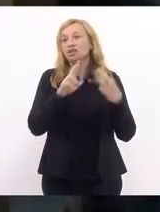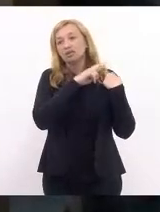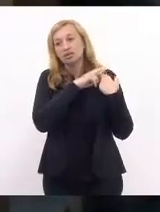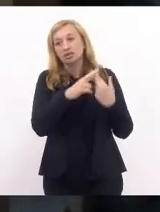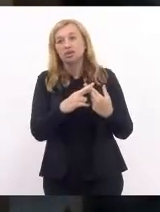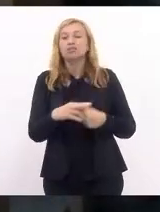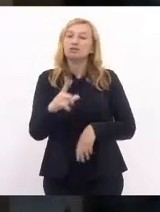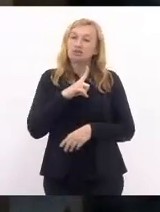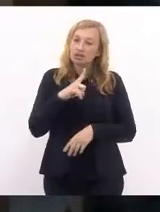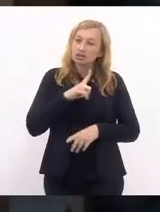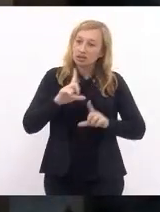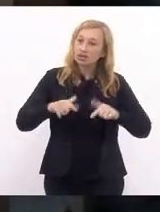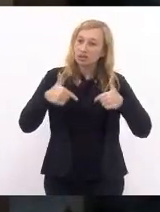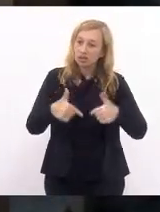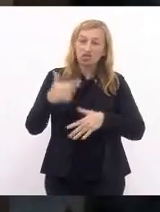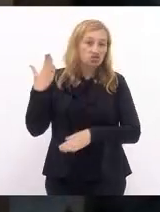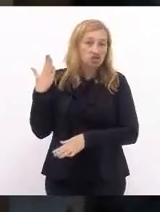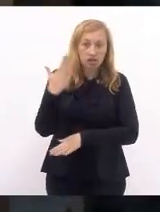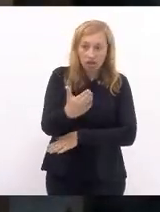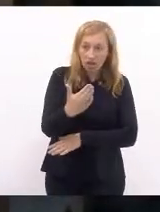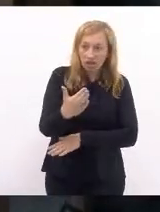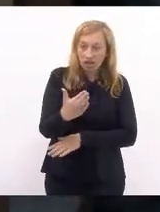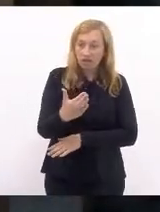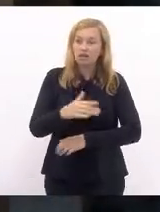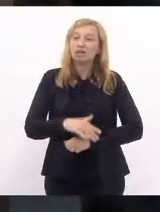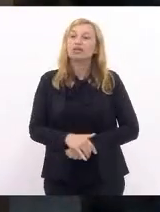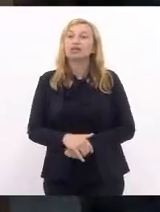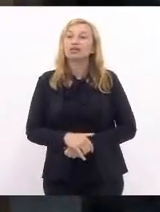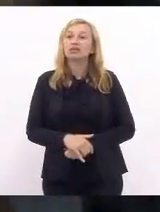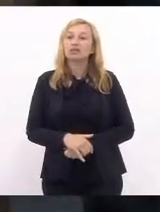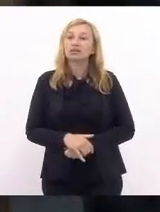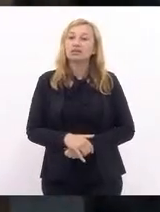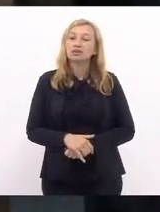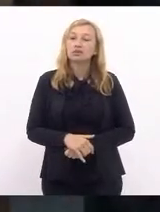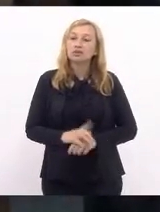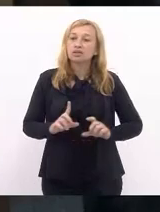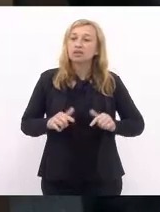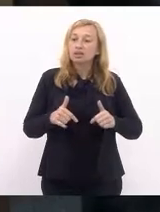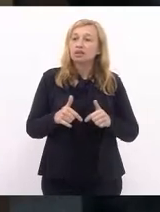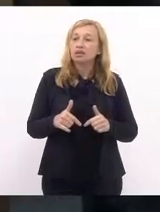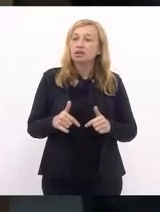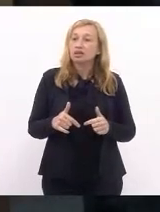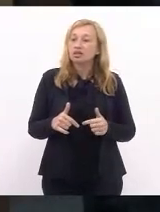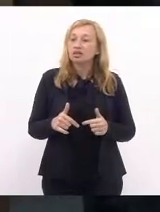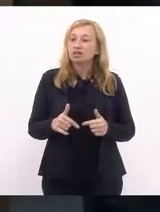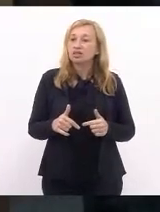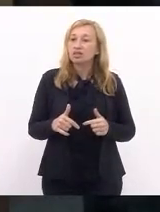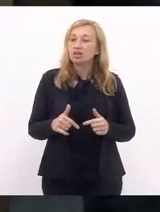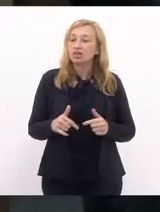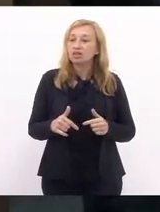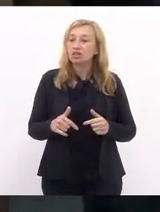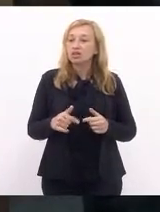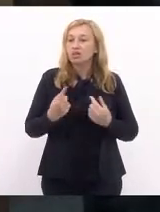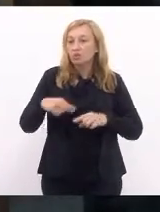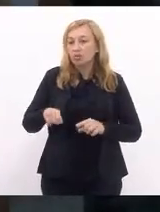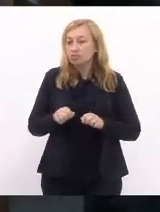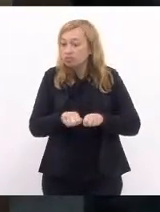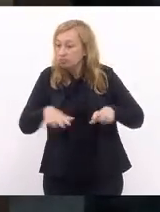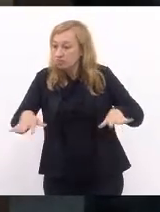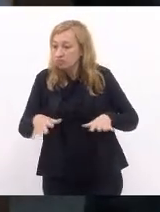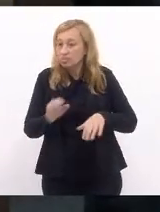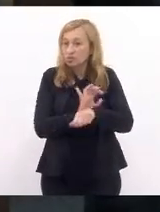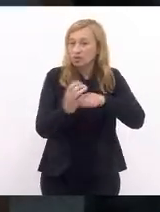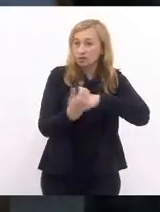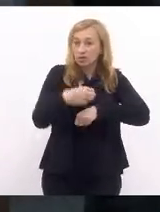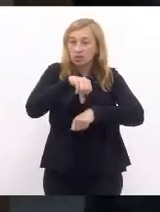responsabilidade em ações diretas para mitigar os efeitos da pandemia da covid-19